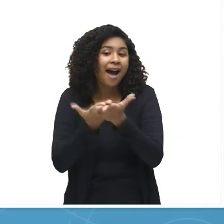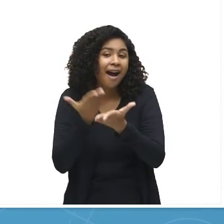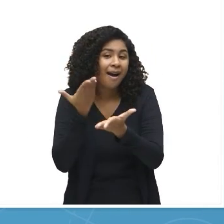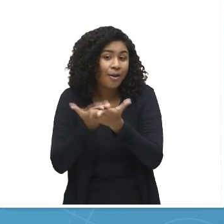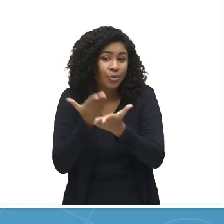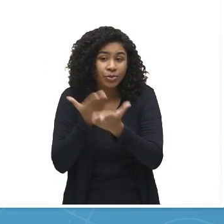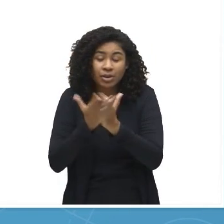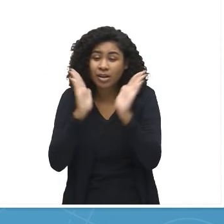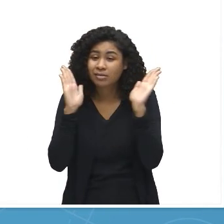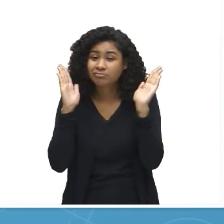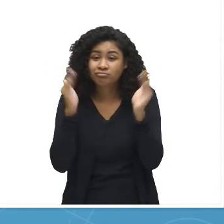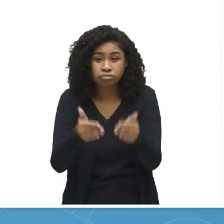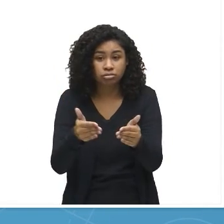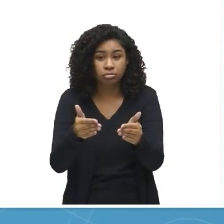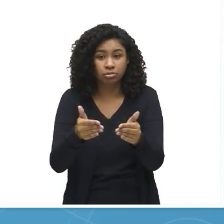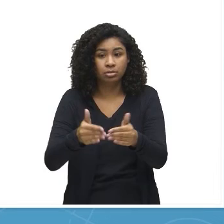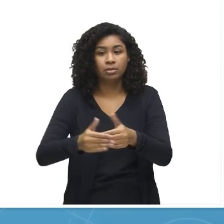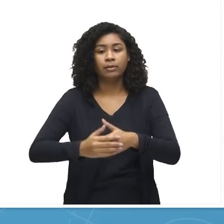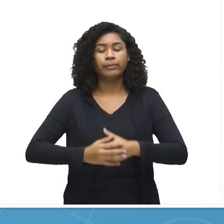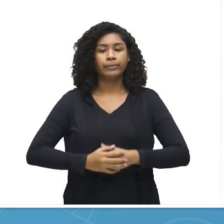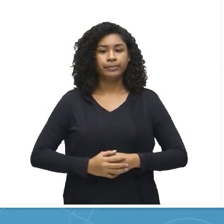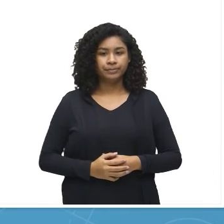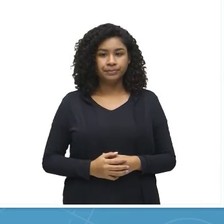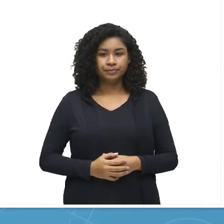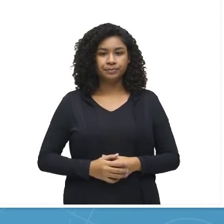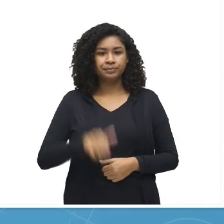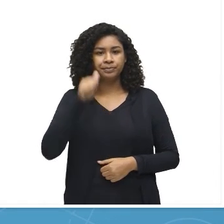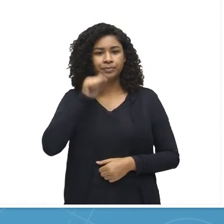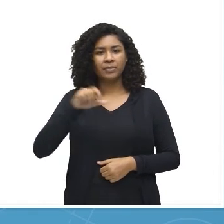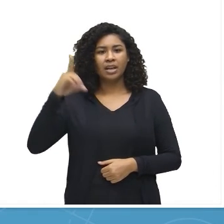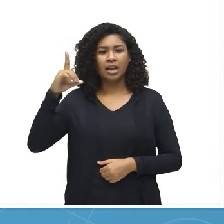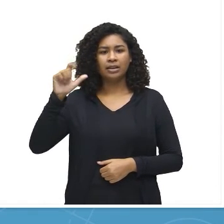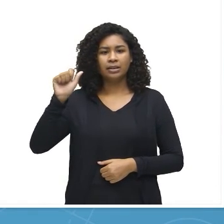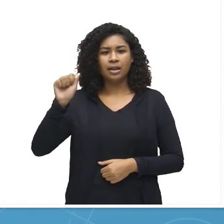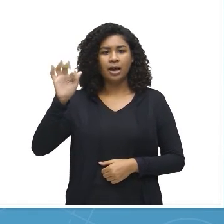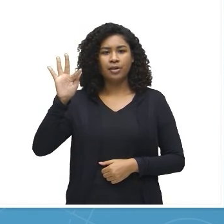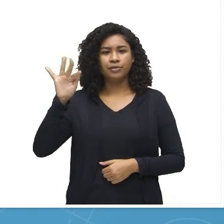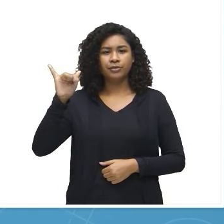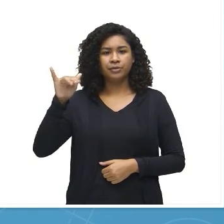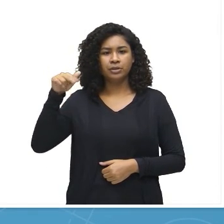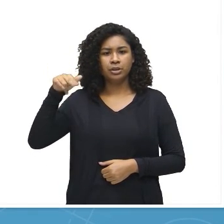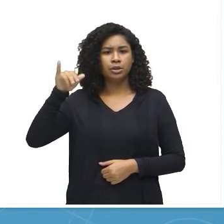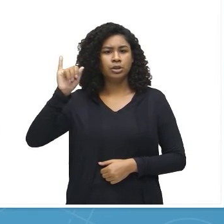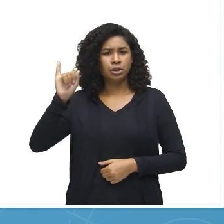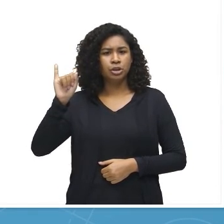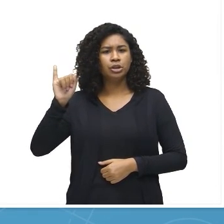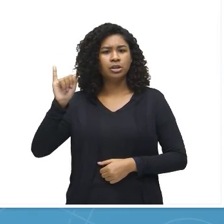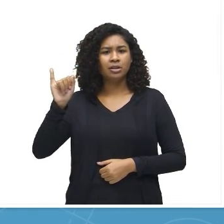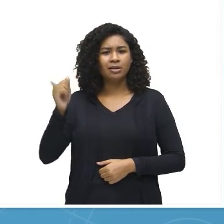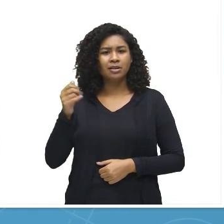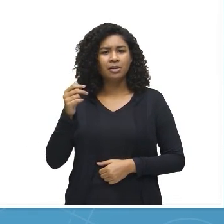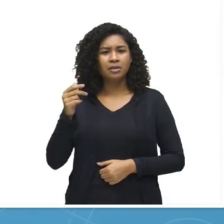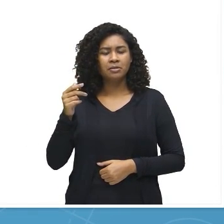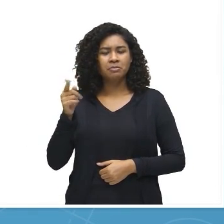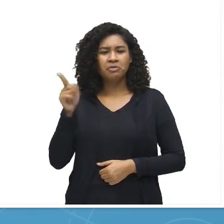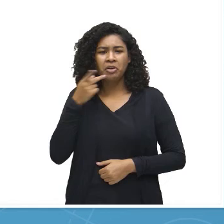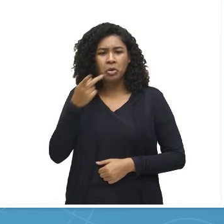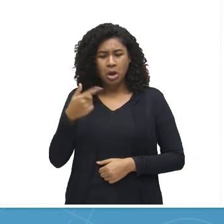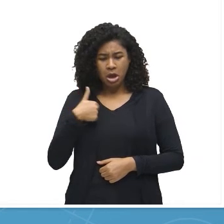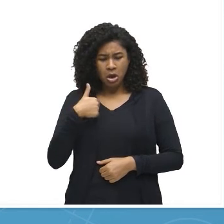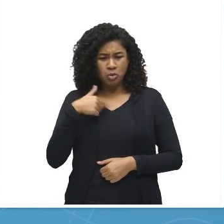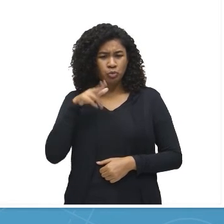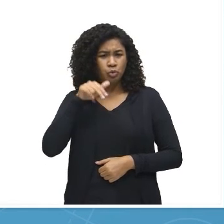certo? Vamos lá então. A Daphne disse que eu nunca falei o nome dela. Ô, Daphne, tô falando agora,